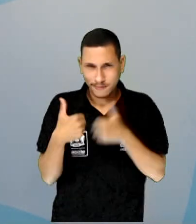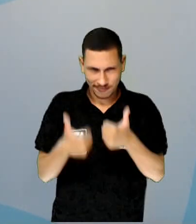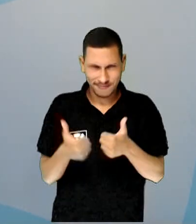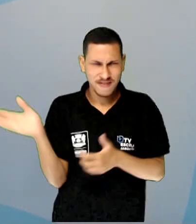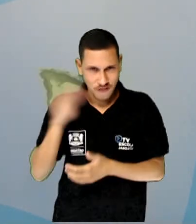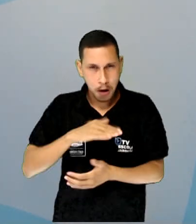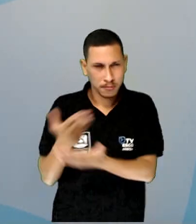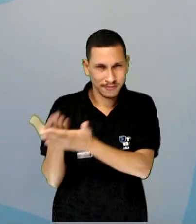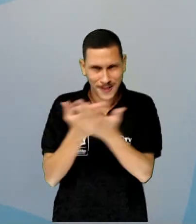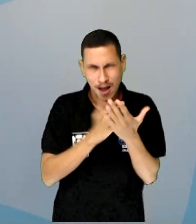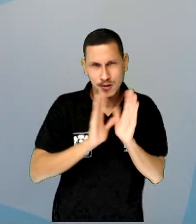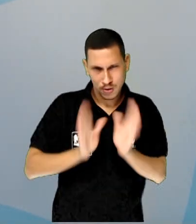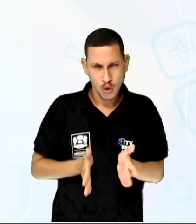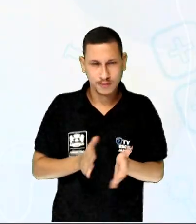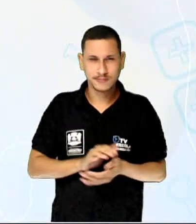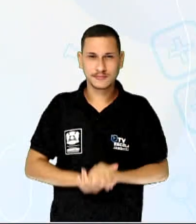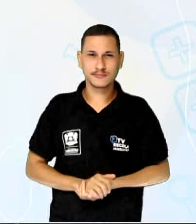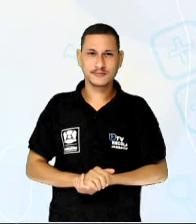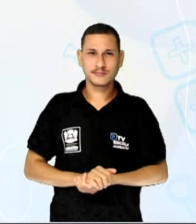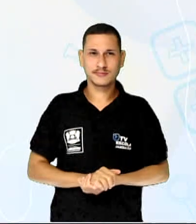lá para a nossa aula de hoje?